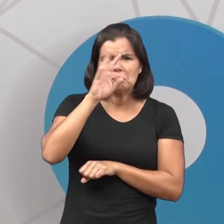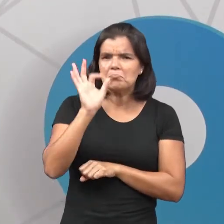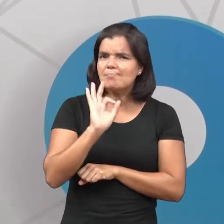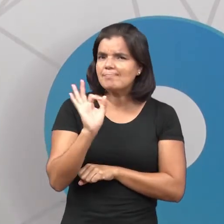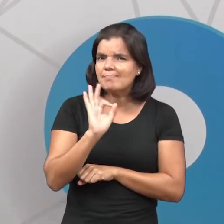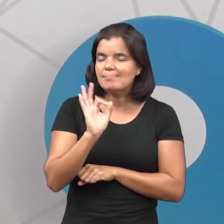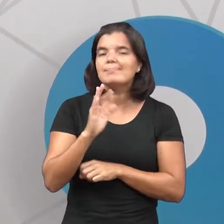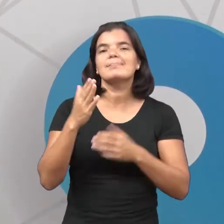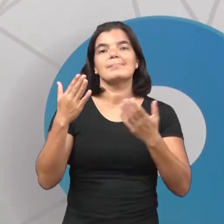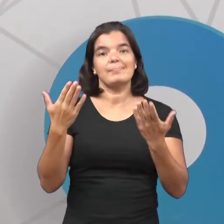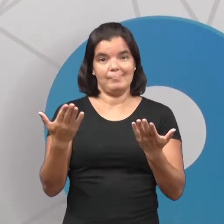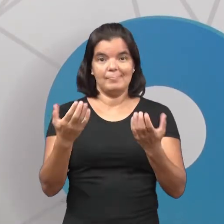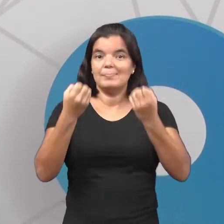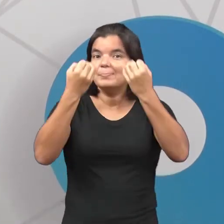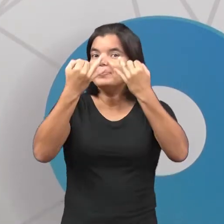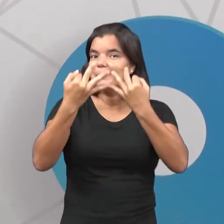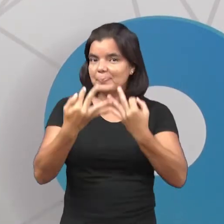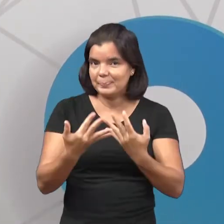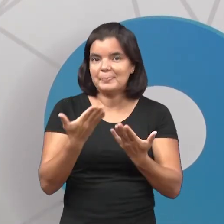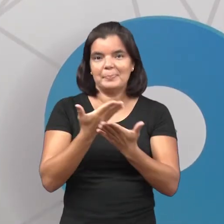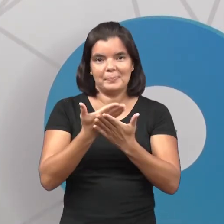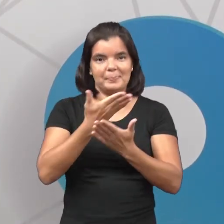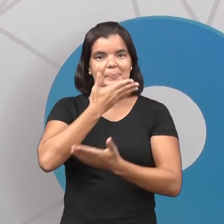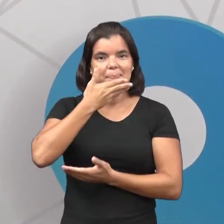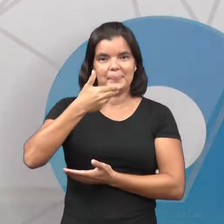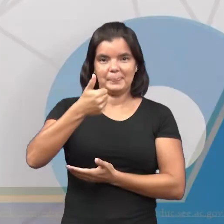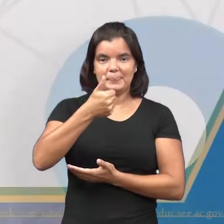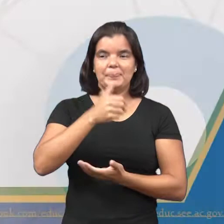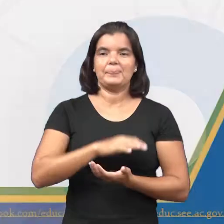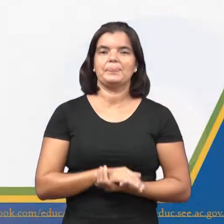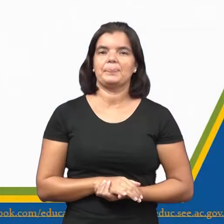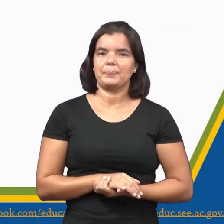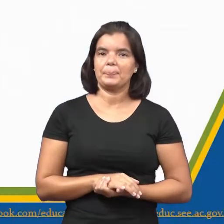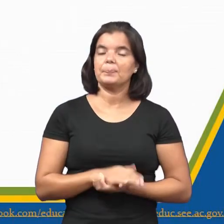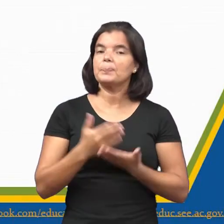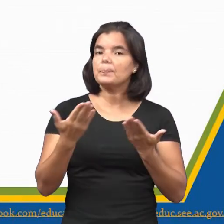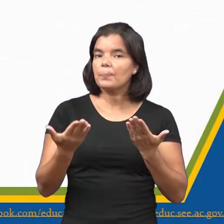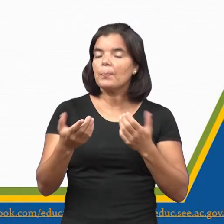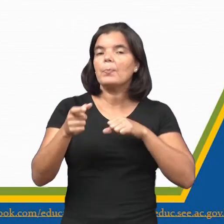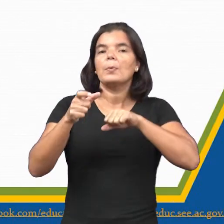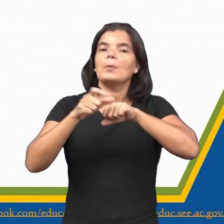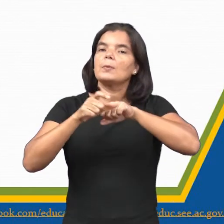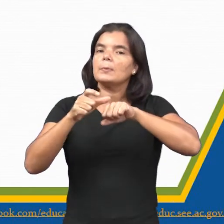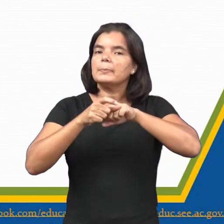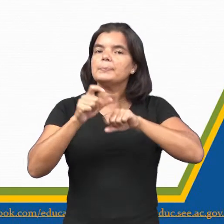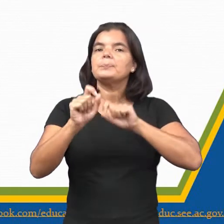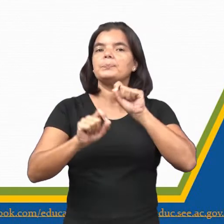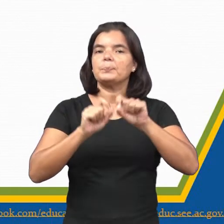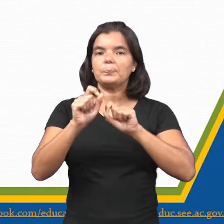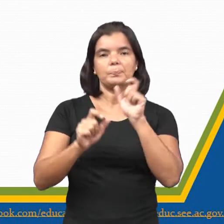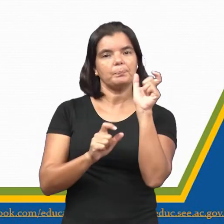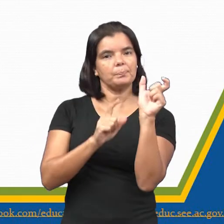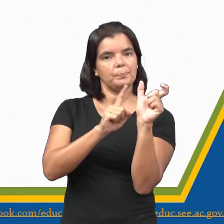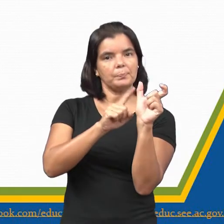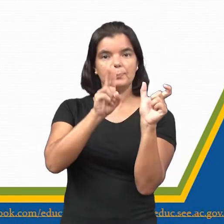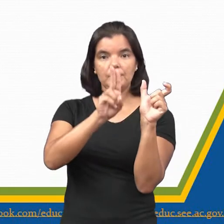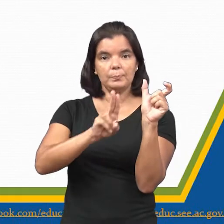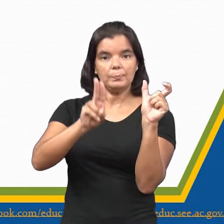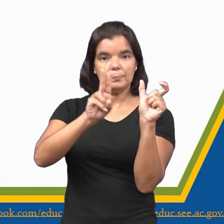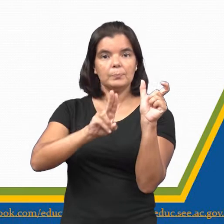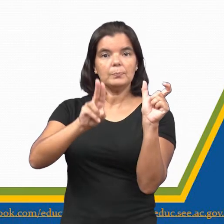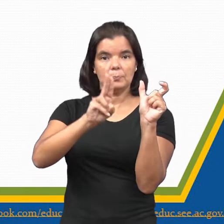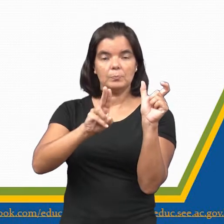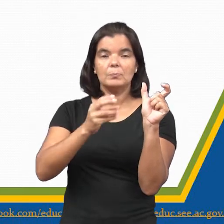lembra, então a gente vai definir para a aula ficar melhor. Vamos lá, o substantivo é a palavra que nós usamos